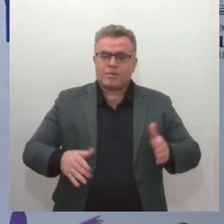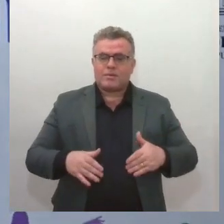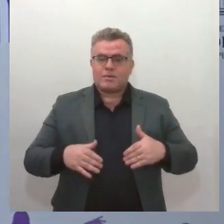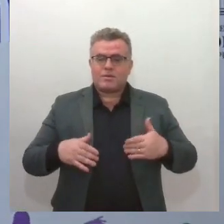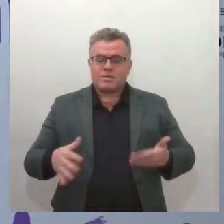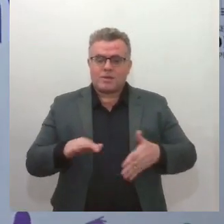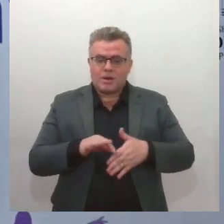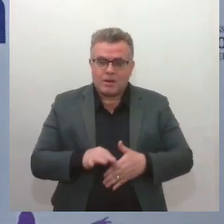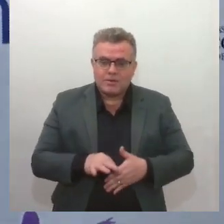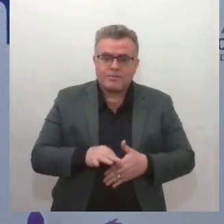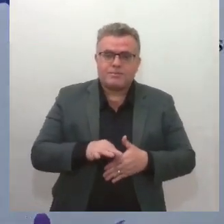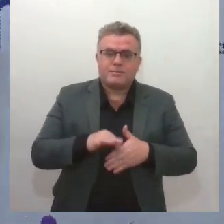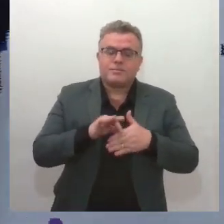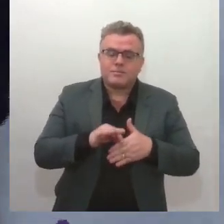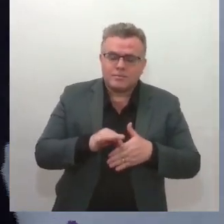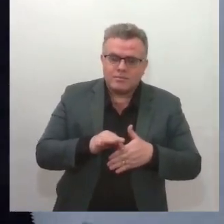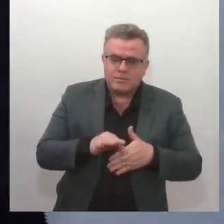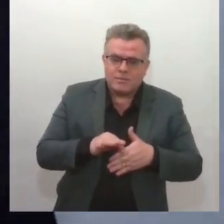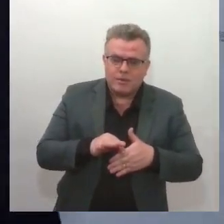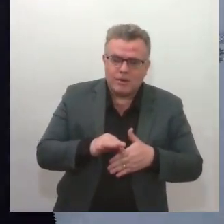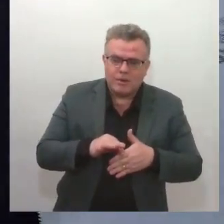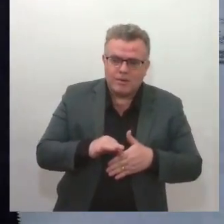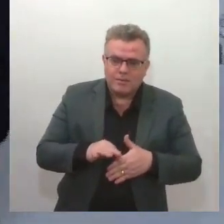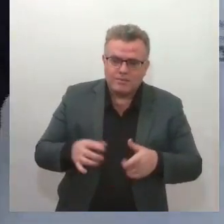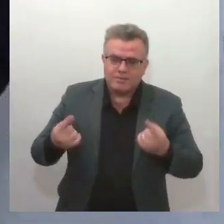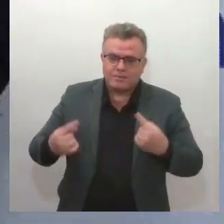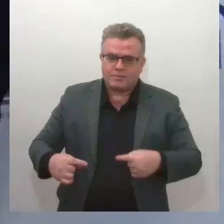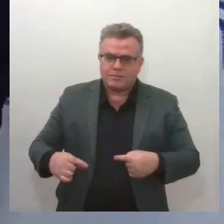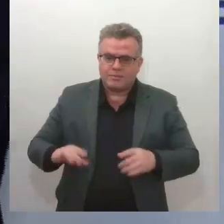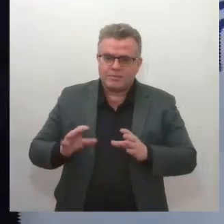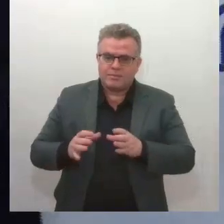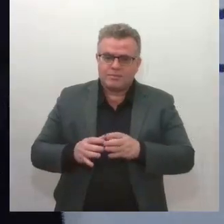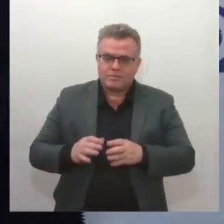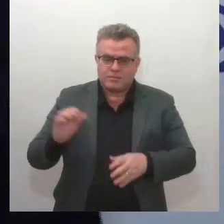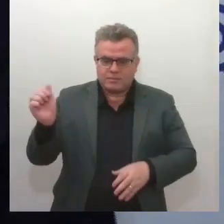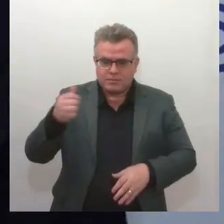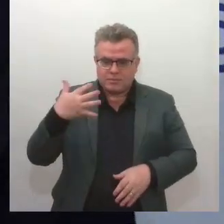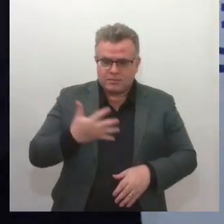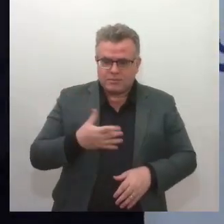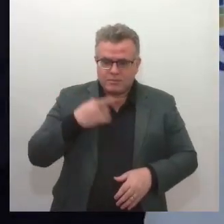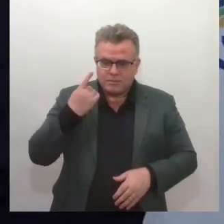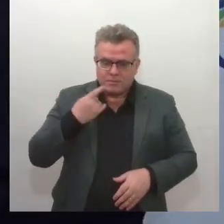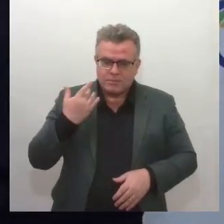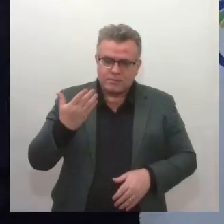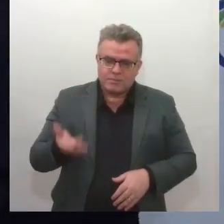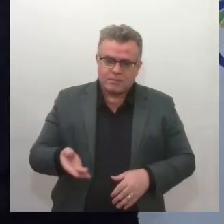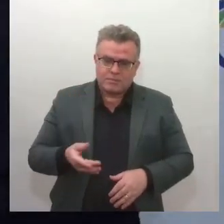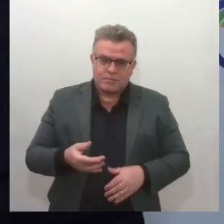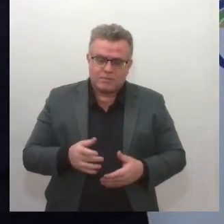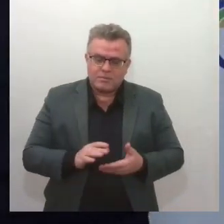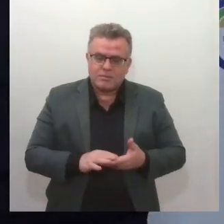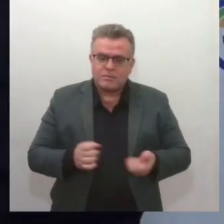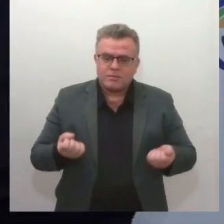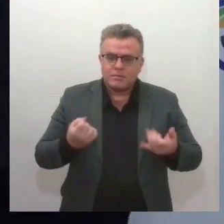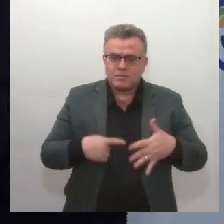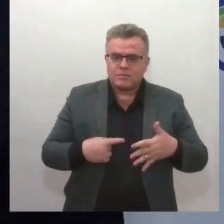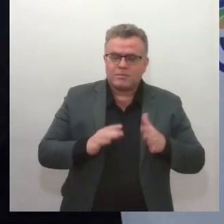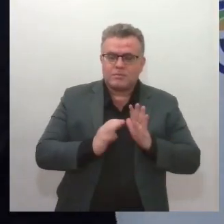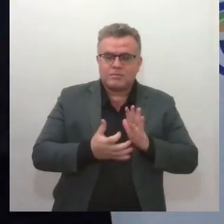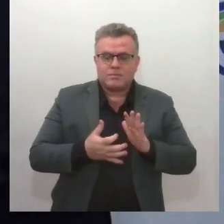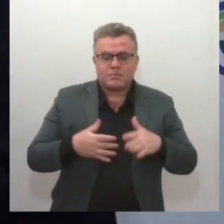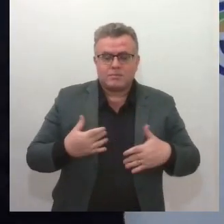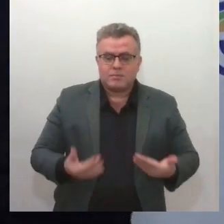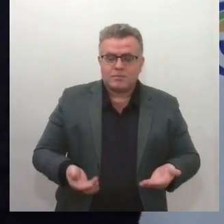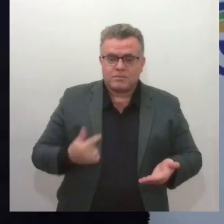para a liderança da oposição, a deputada Linda Brasil, do PSOL, que, como sempre, fez questão de falar no pequeno